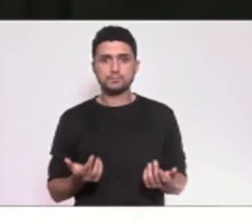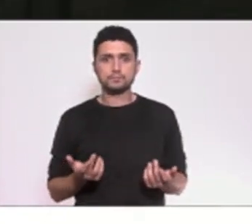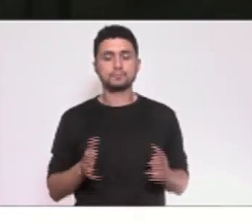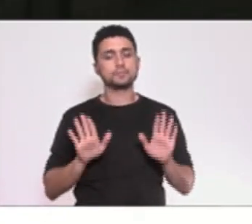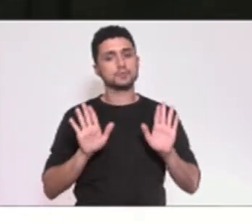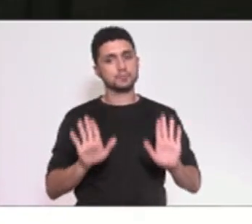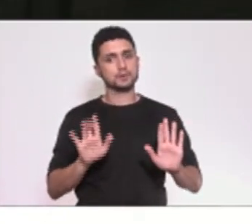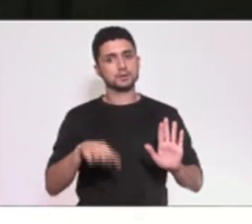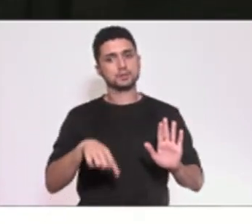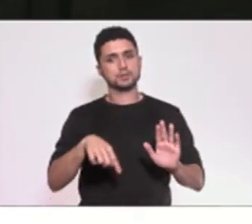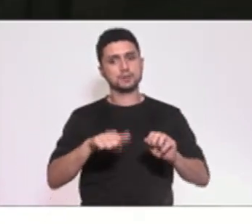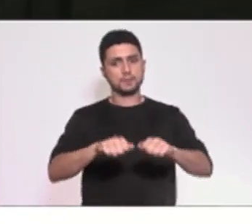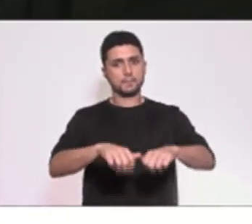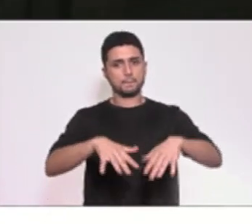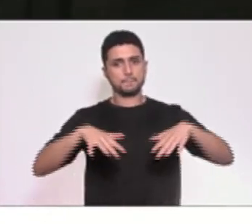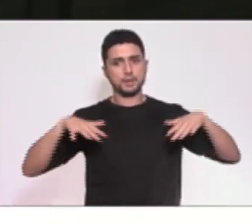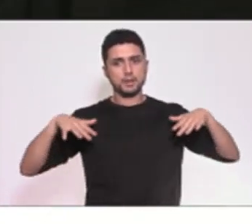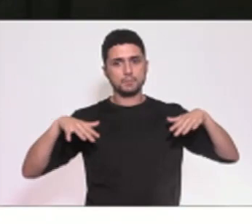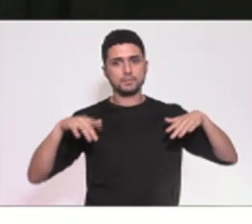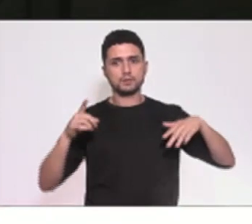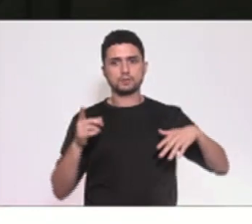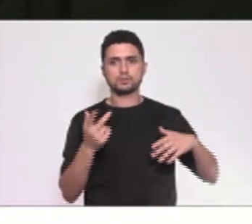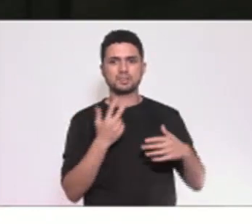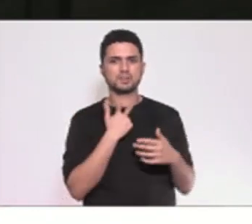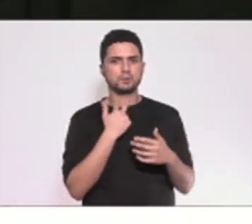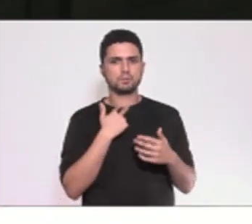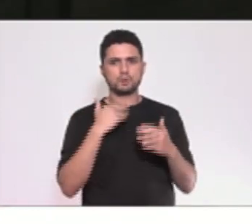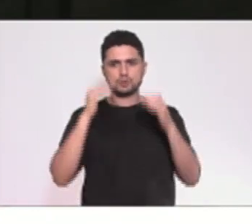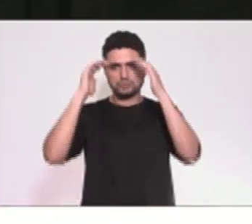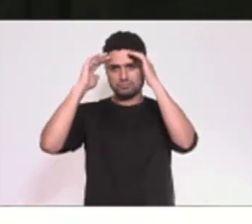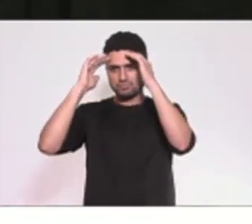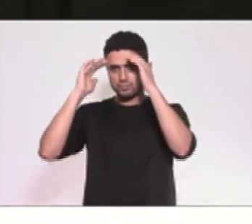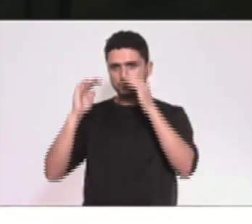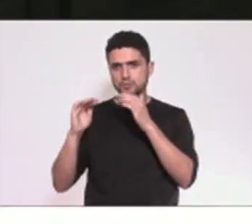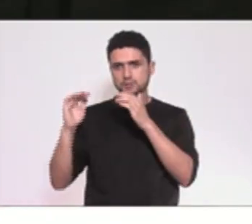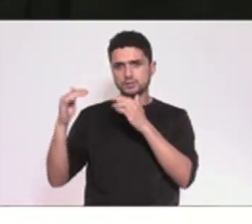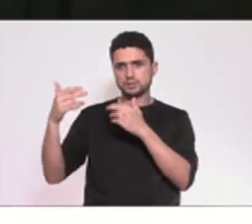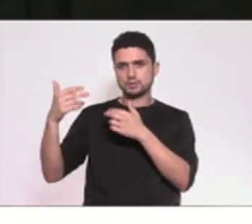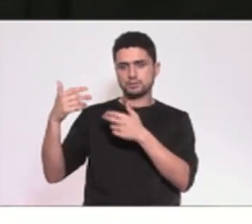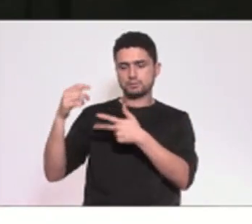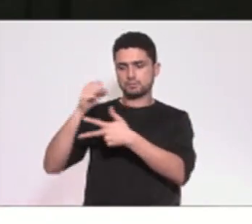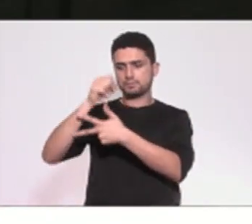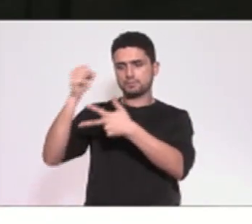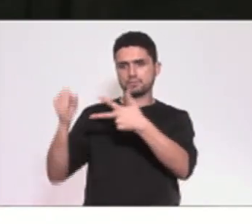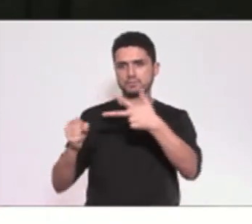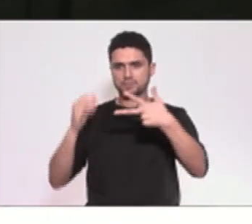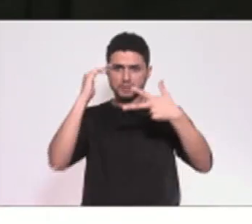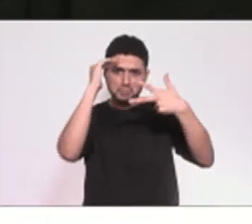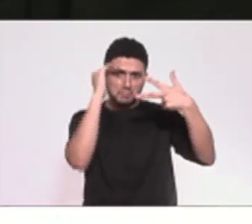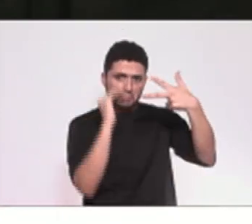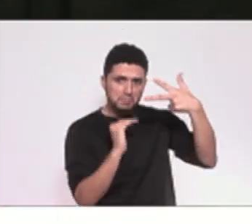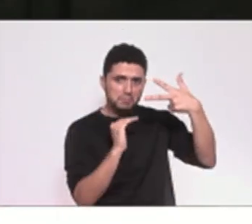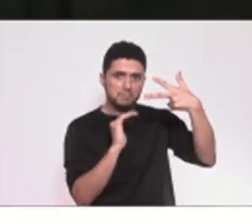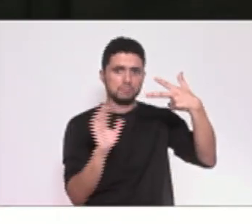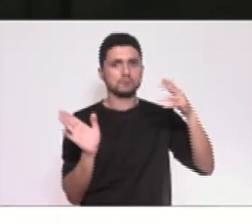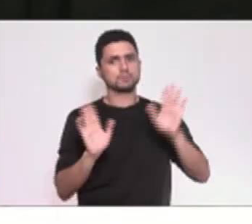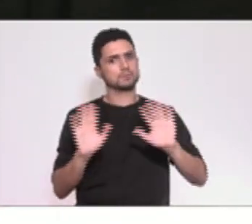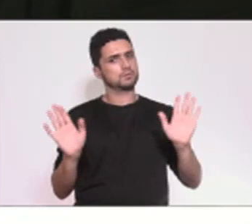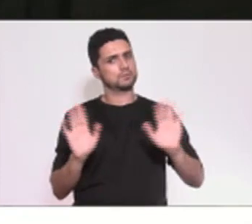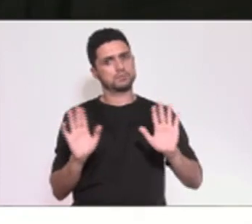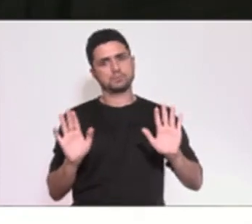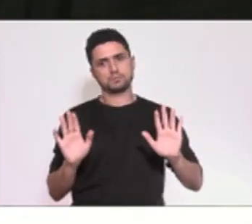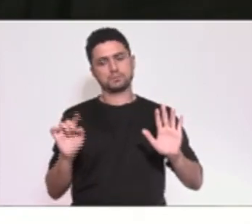Mas o parlamento não se sujeita a outro poder. Ontem, quando discutíamos na